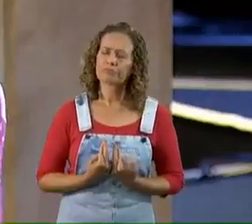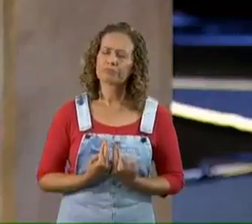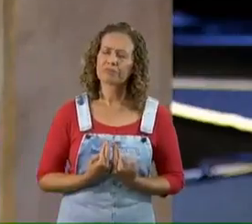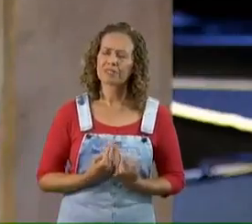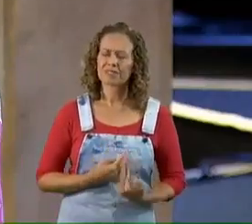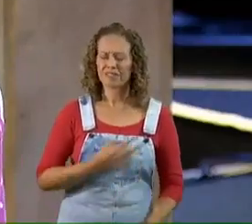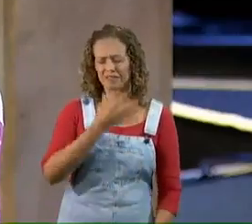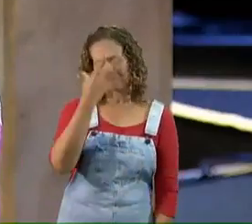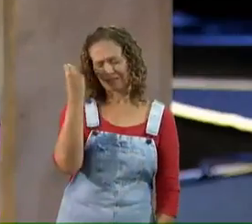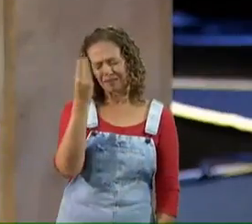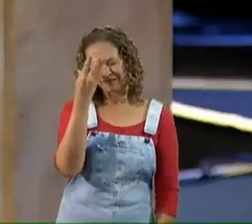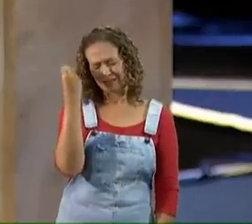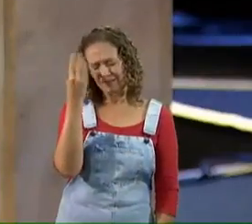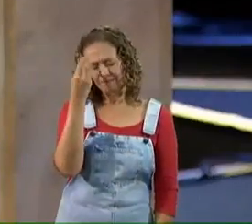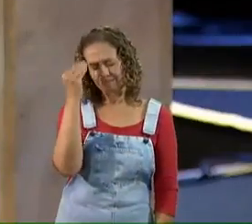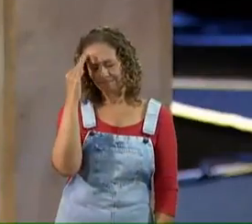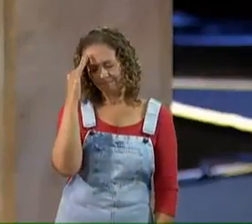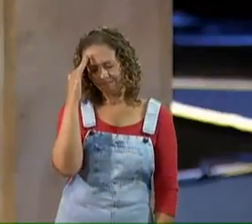Esqueci, caramba...